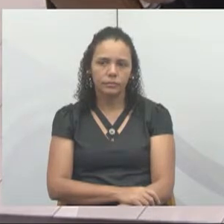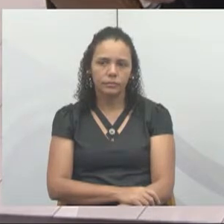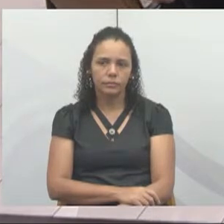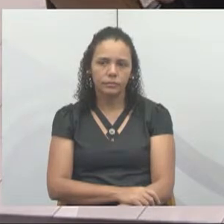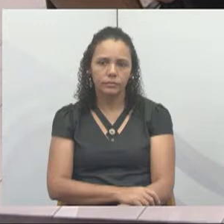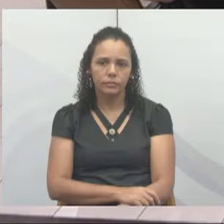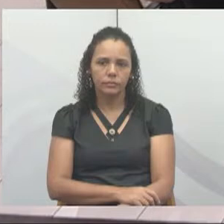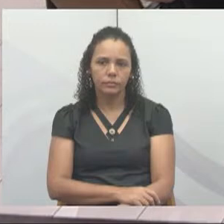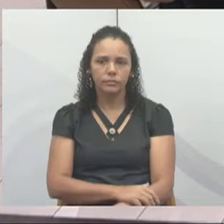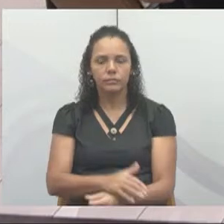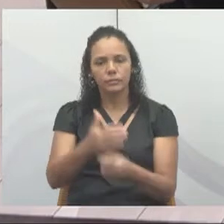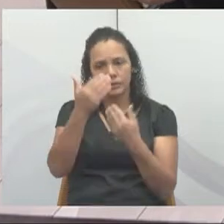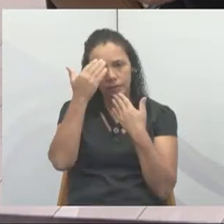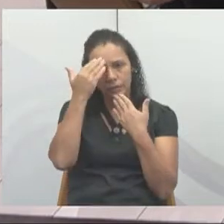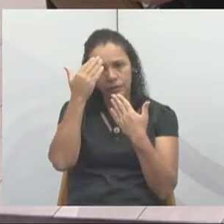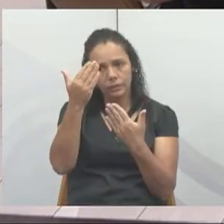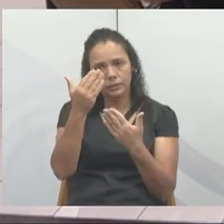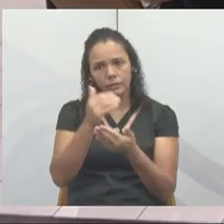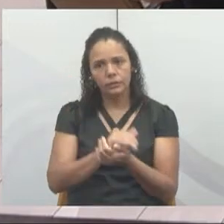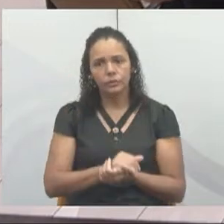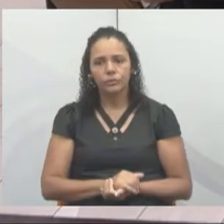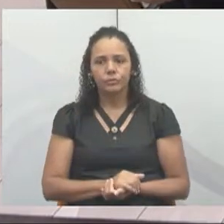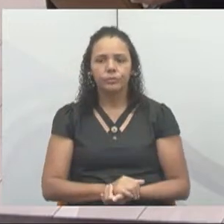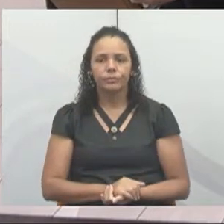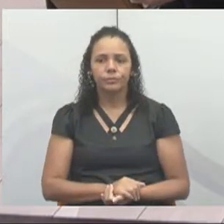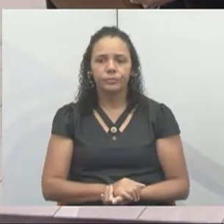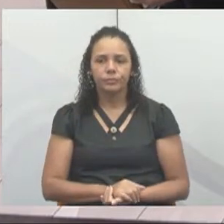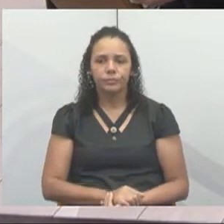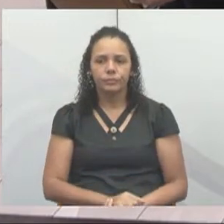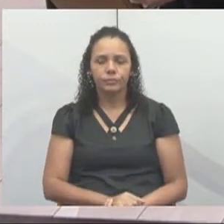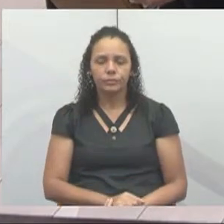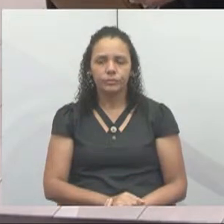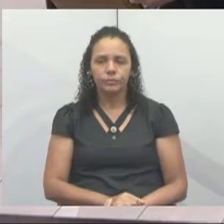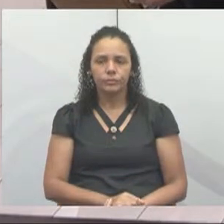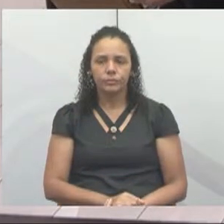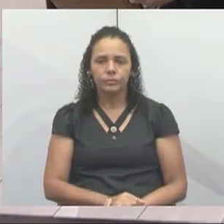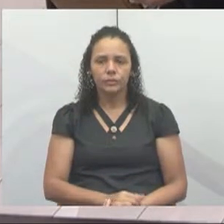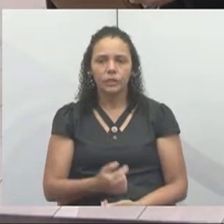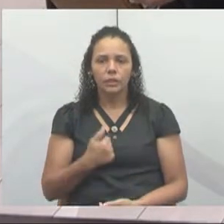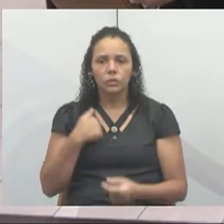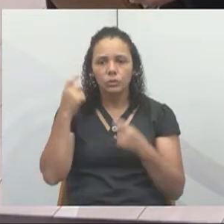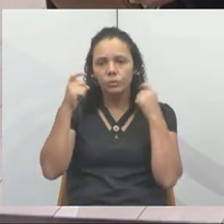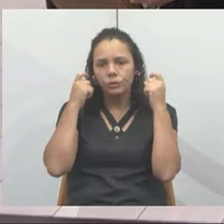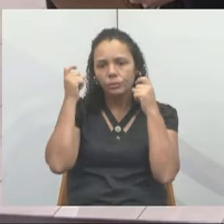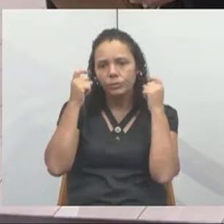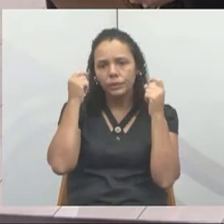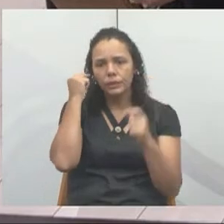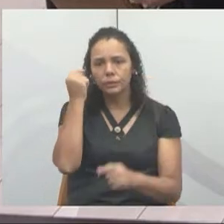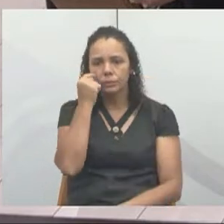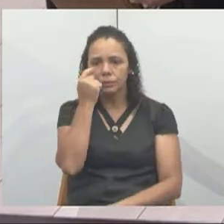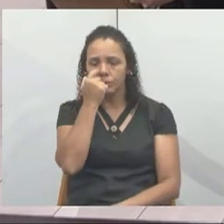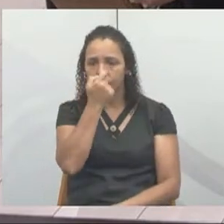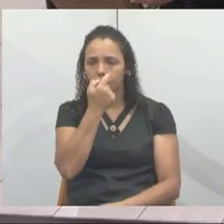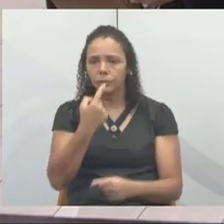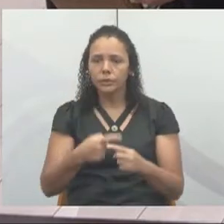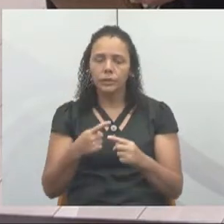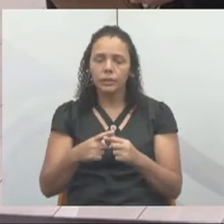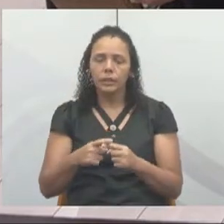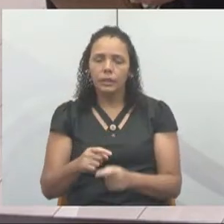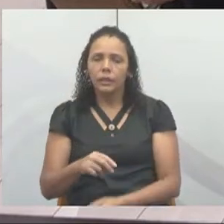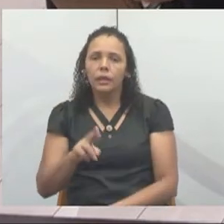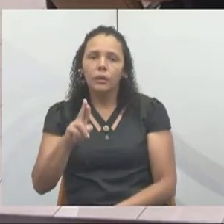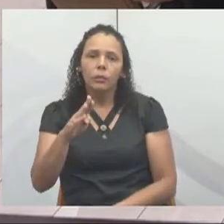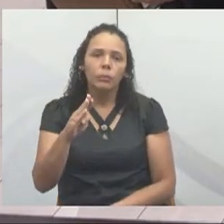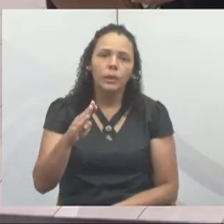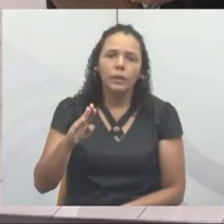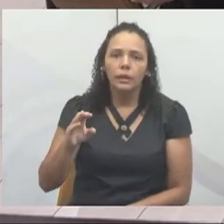Queria agradecer a sua presença aqui. Não estou preocupado com o Parque Meia Lua é o seguinte: aquele posto médico